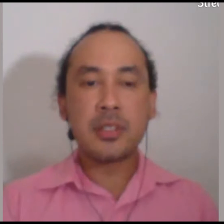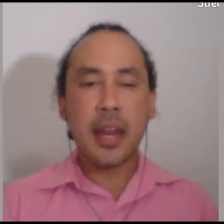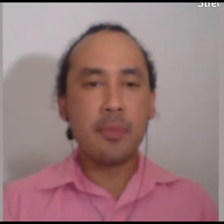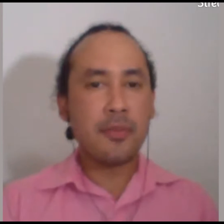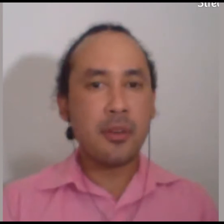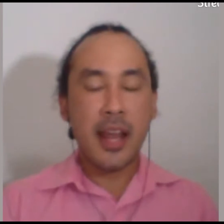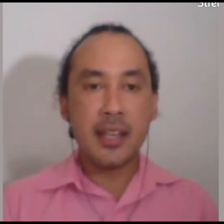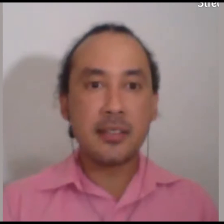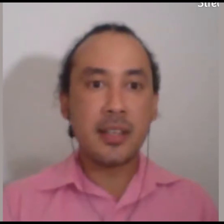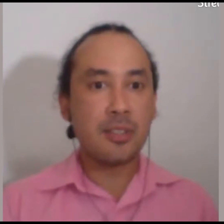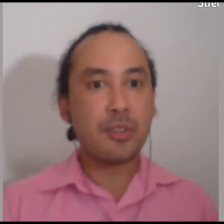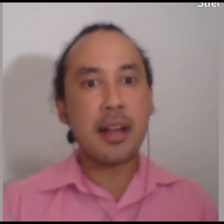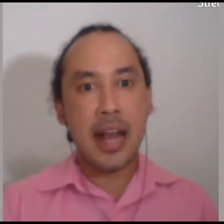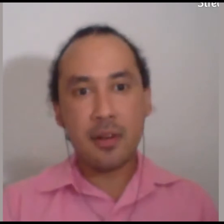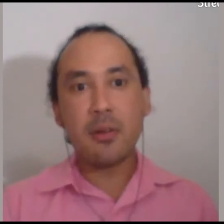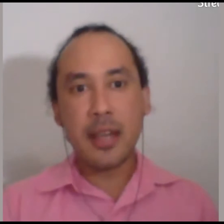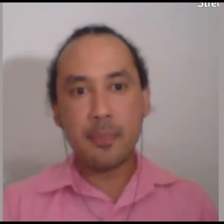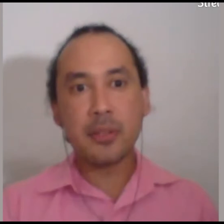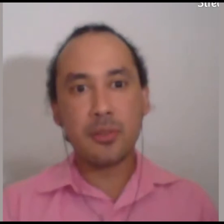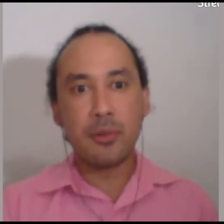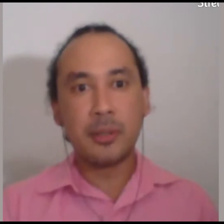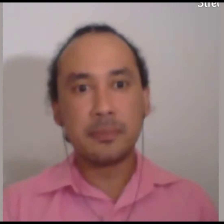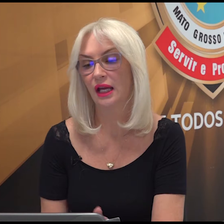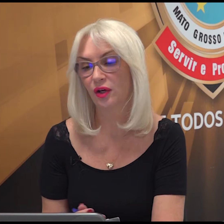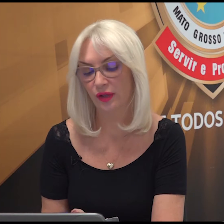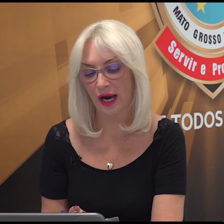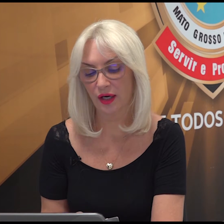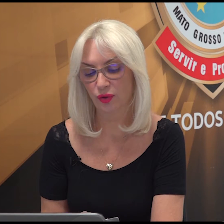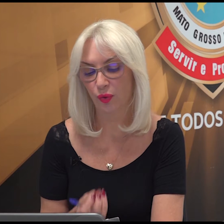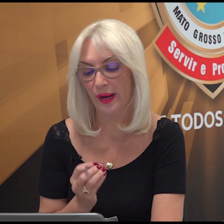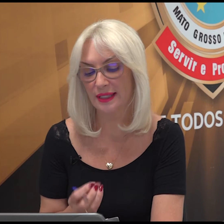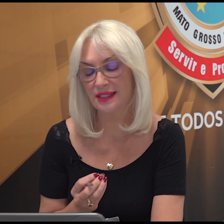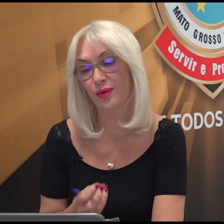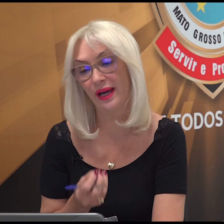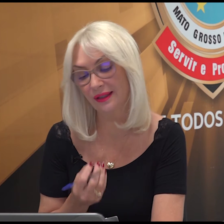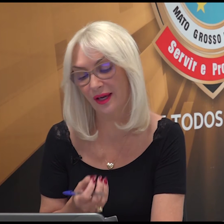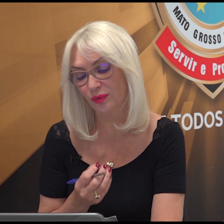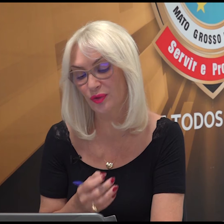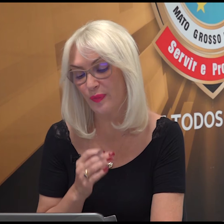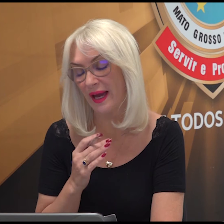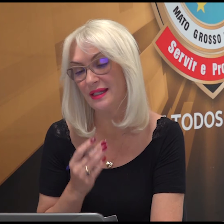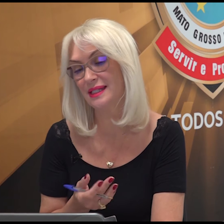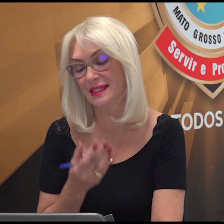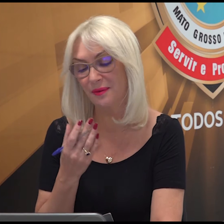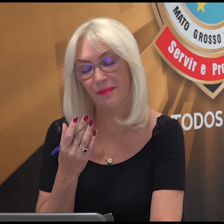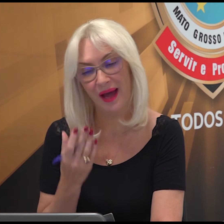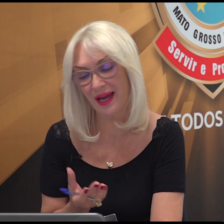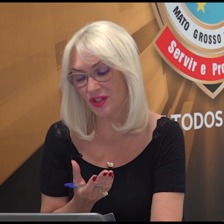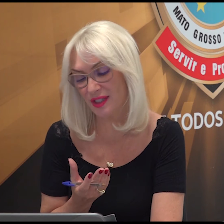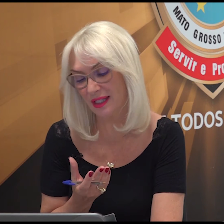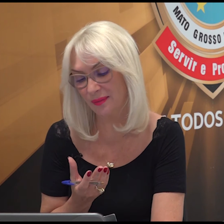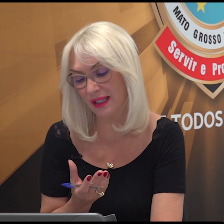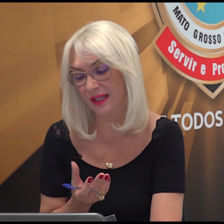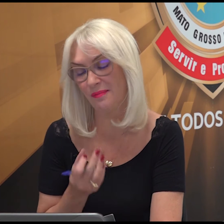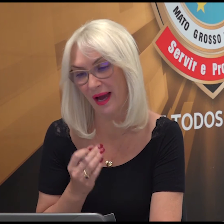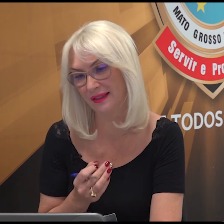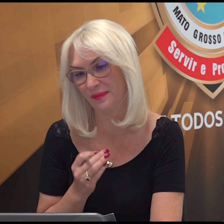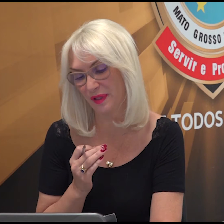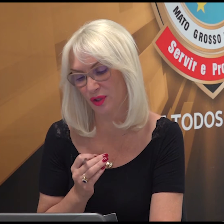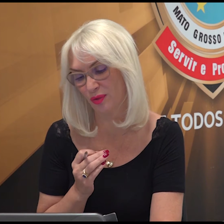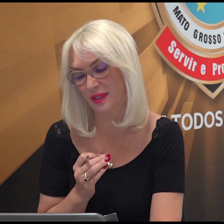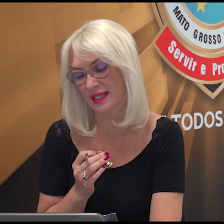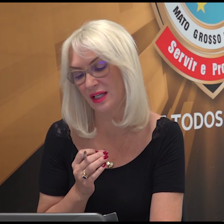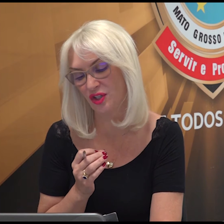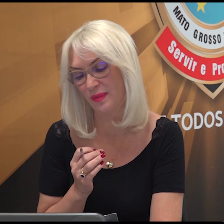de extrema violência que chocava qualquer pessoa. Leonardo, o Brasil ainda é um dos países que mais discrimina e